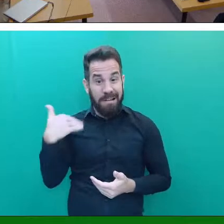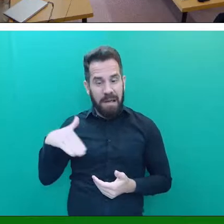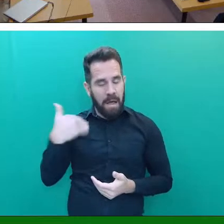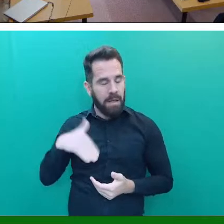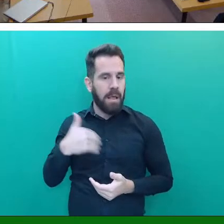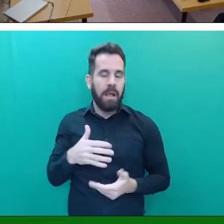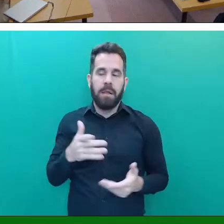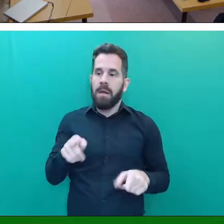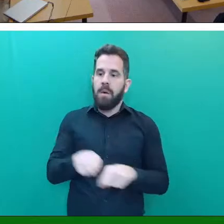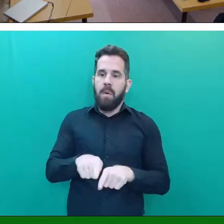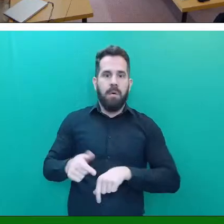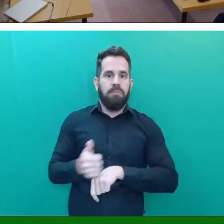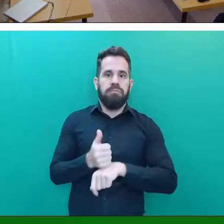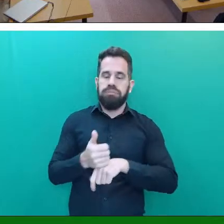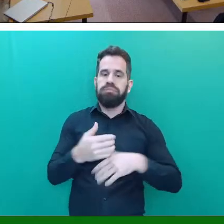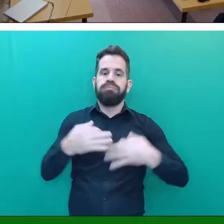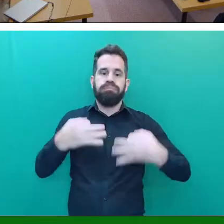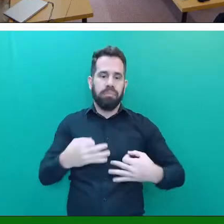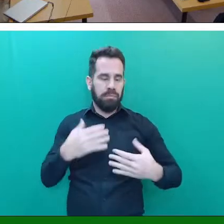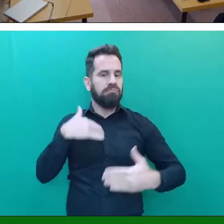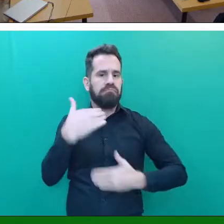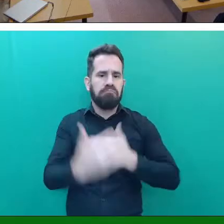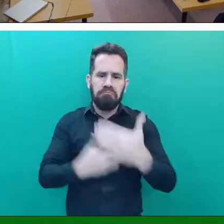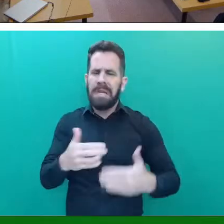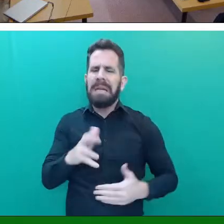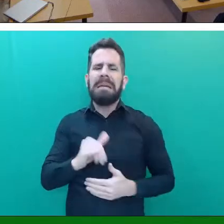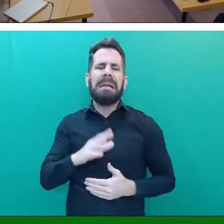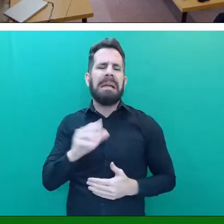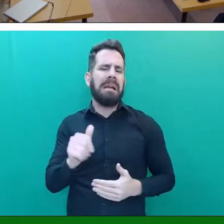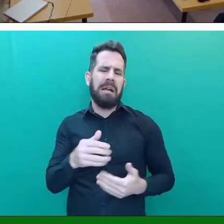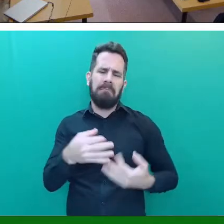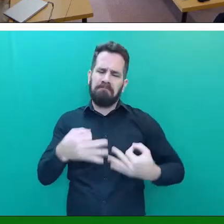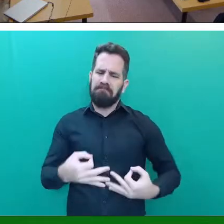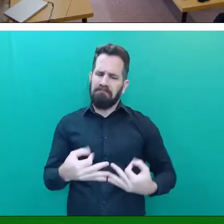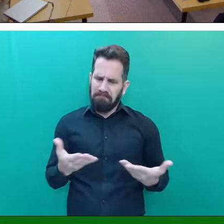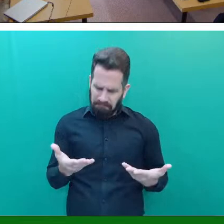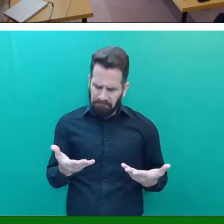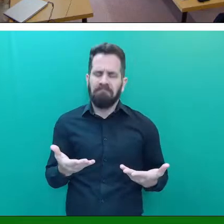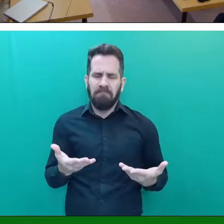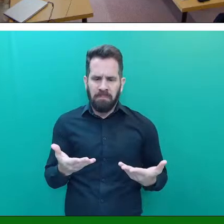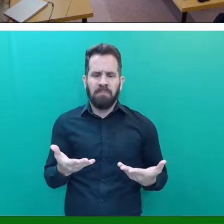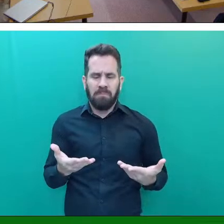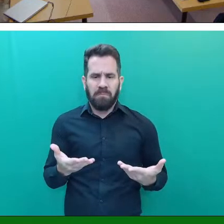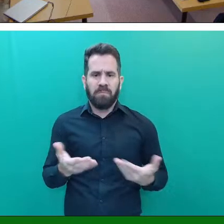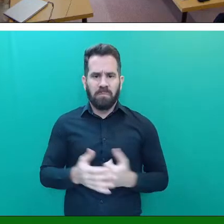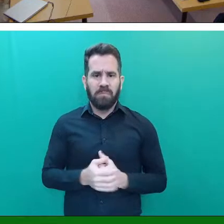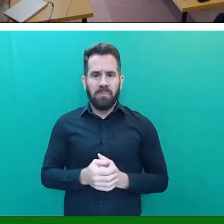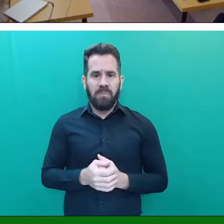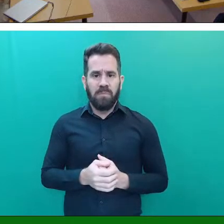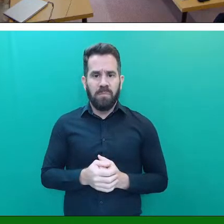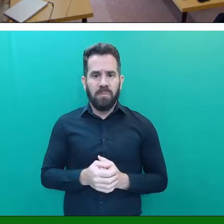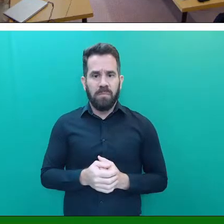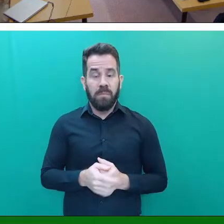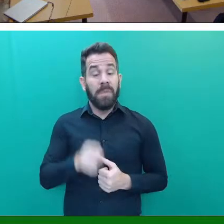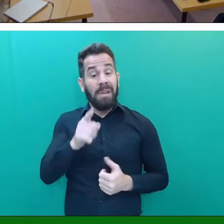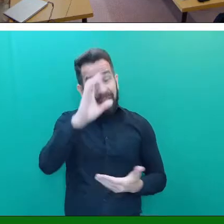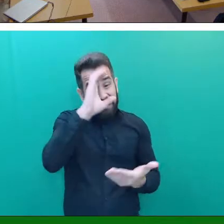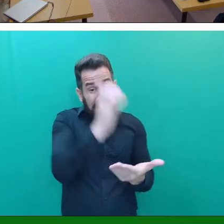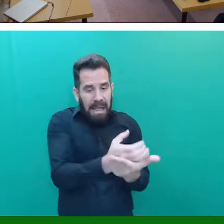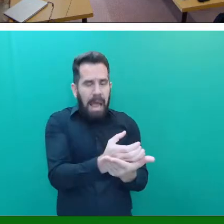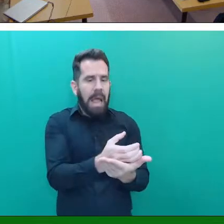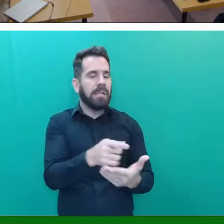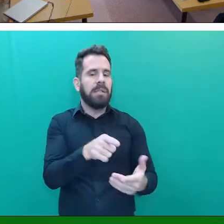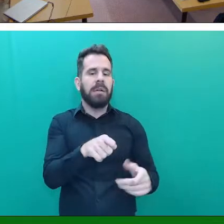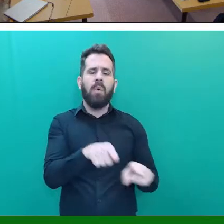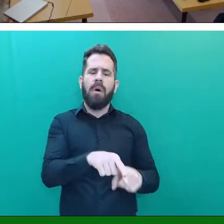Nas primeiras etapas dessa carreira, né, você e uma tese é uma coisa muito complexa, né? A gente não está